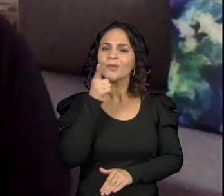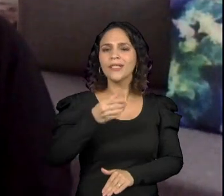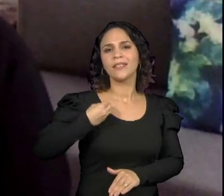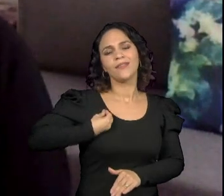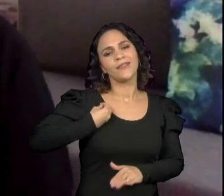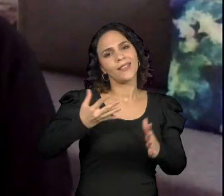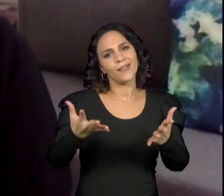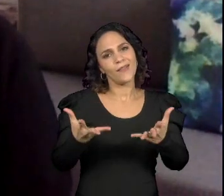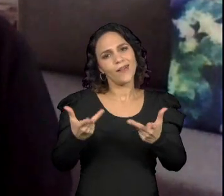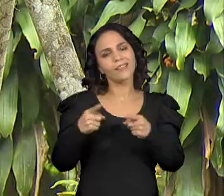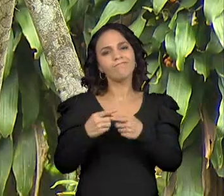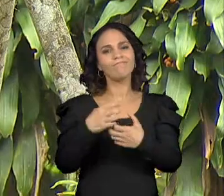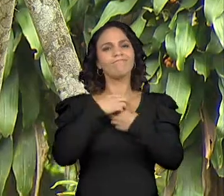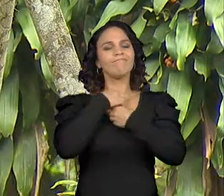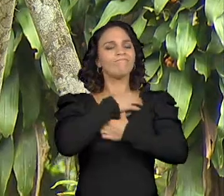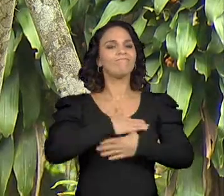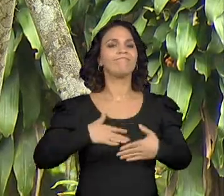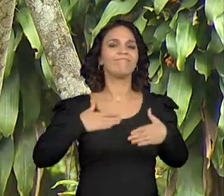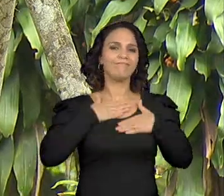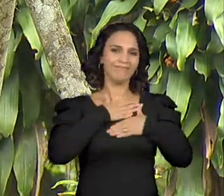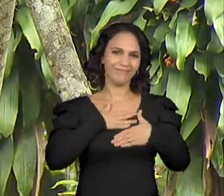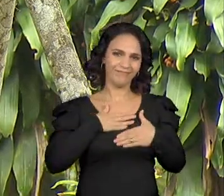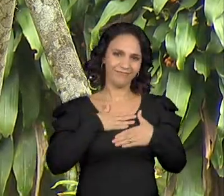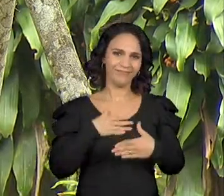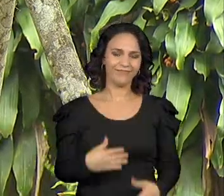de vida e bem-estar também.